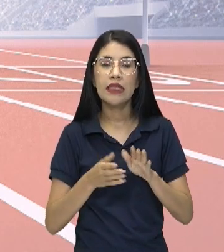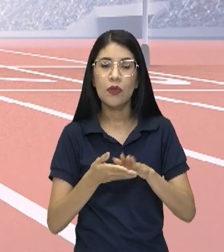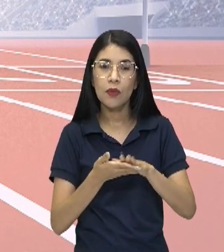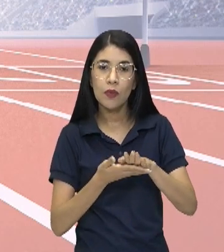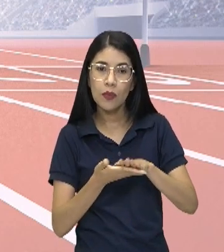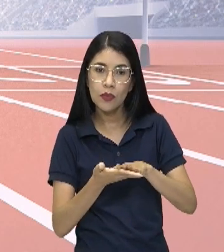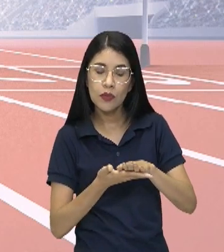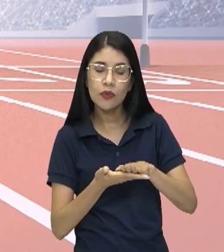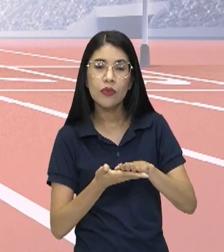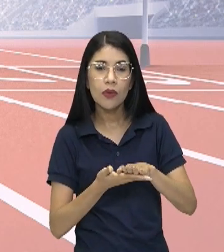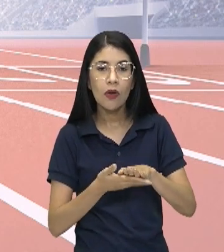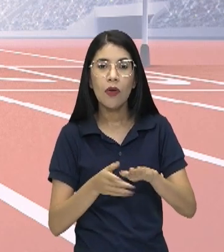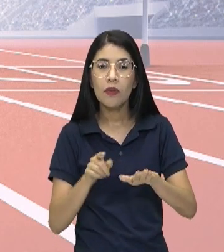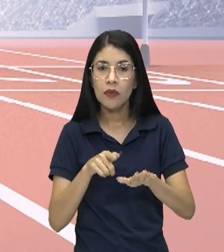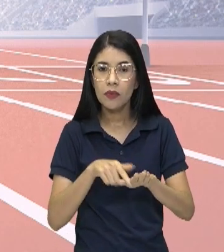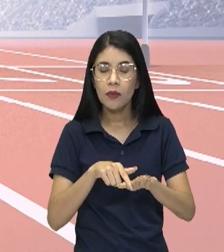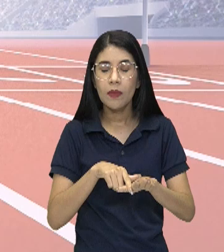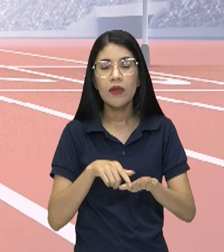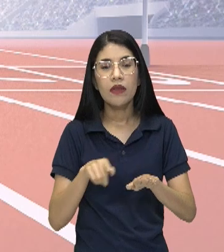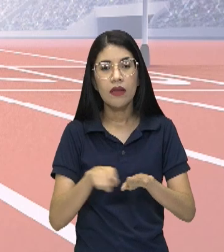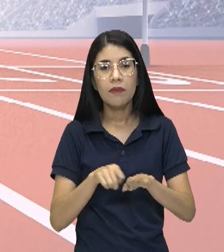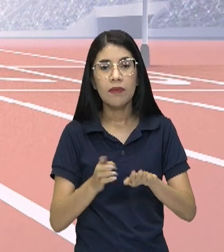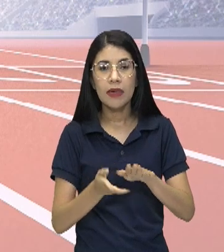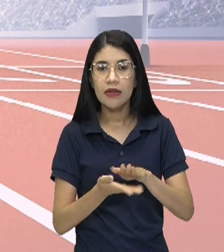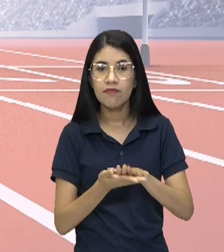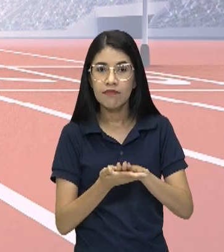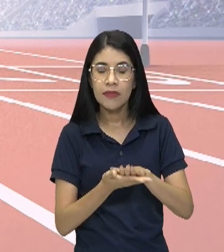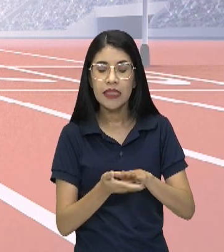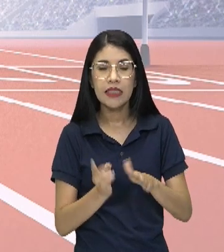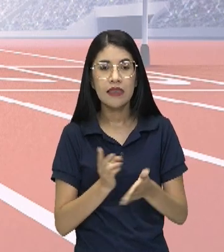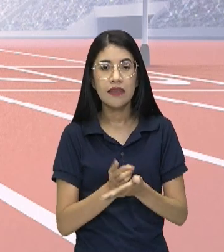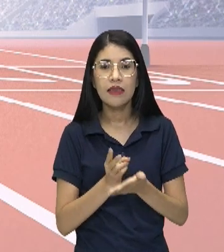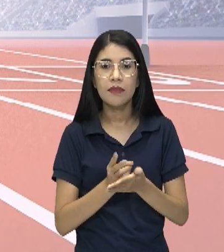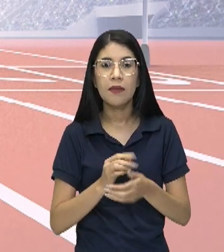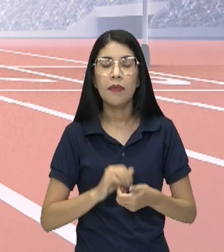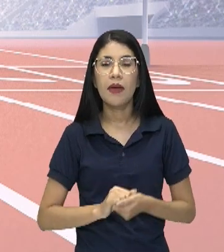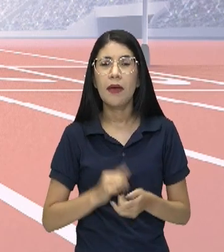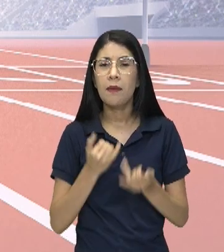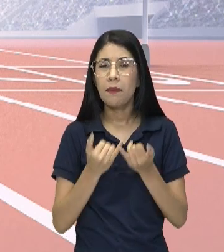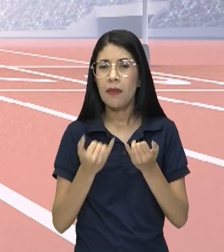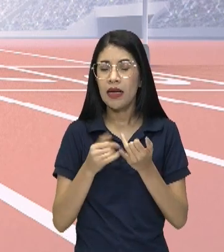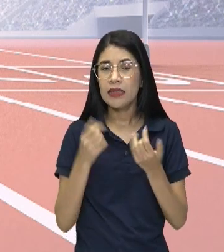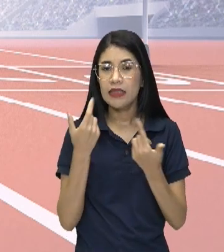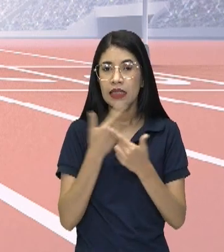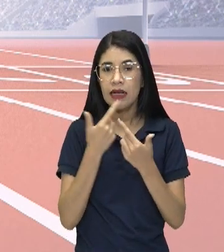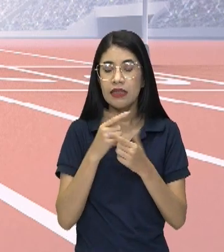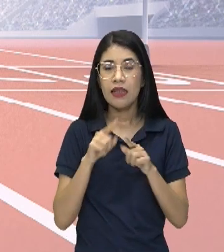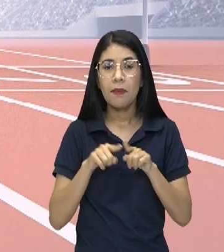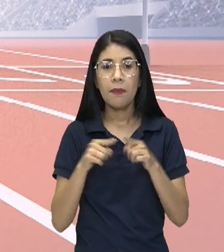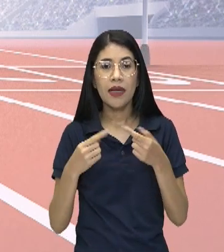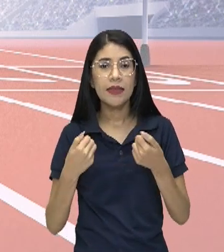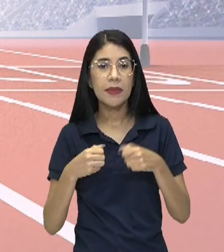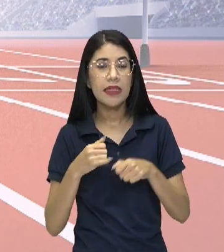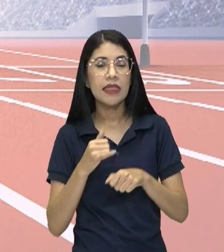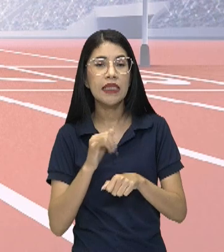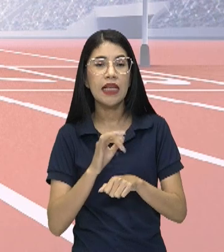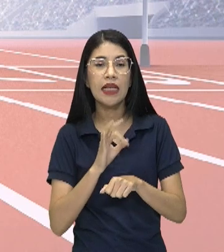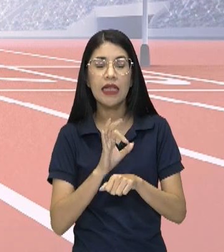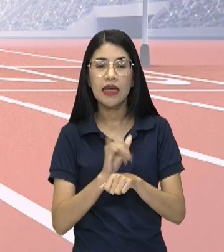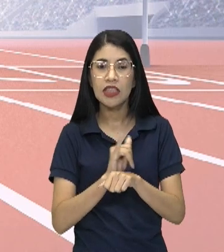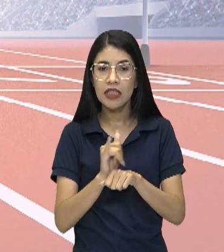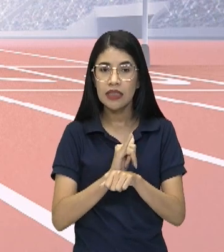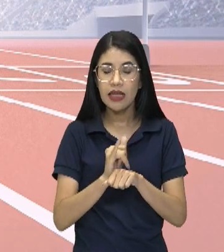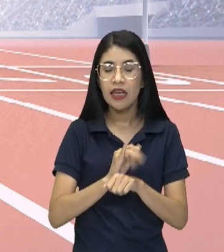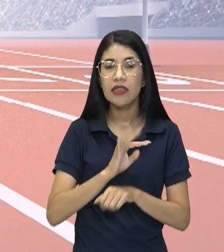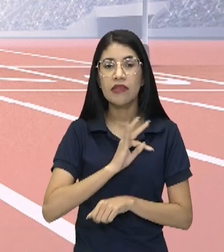dinâmica ele mantém o pé bem próximo do solo, tá bom? Pode parecer engraçado, mas exige muita técnica.